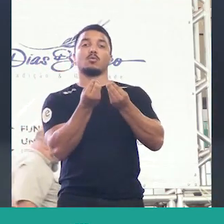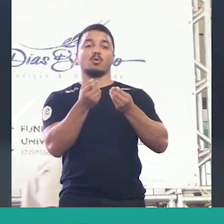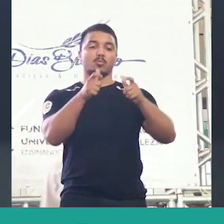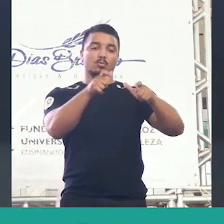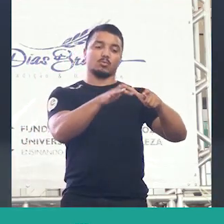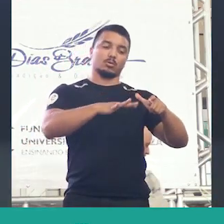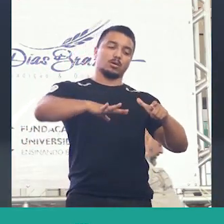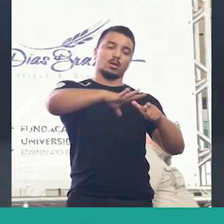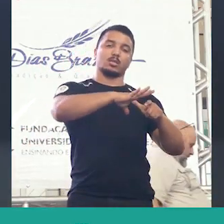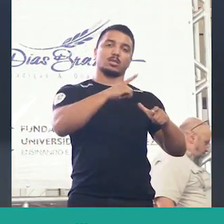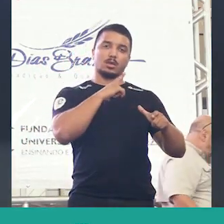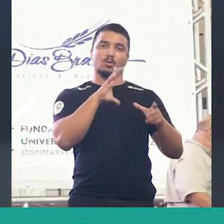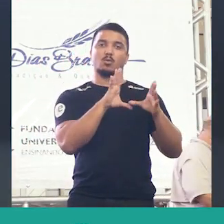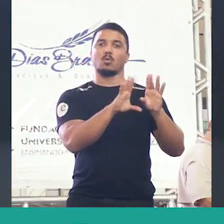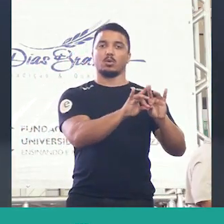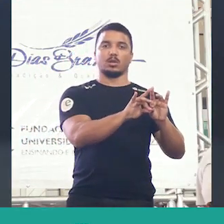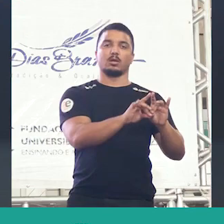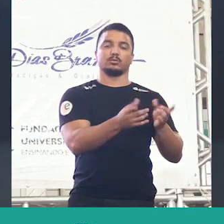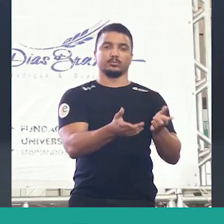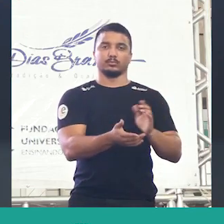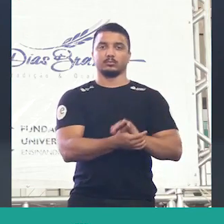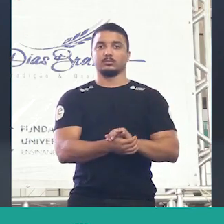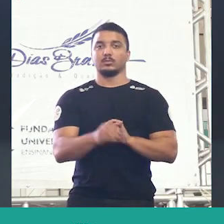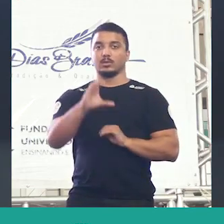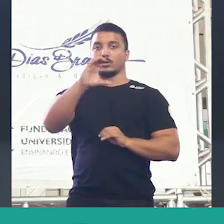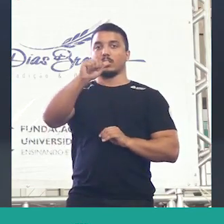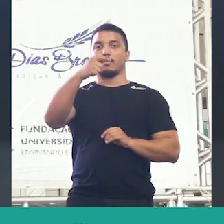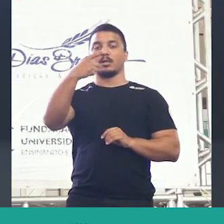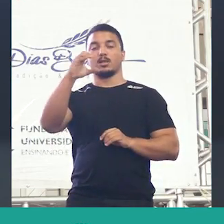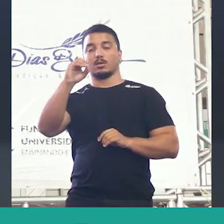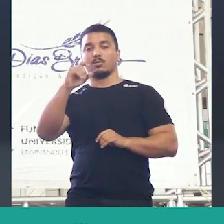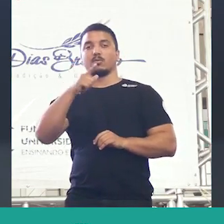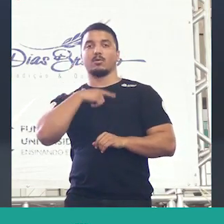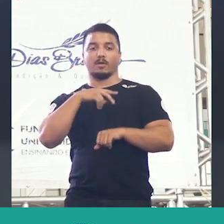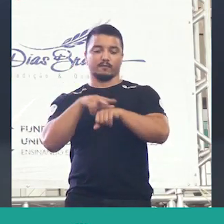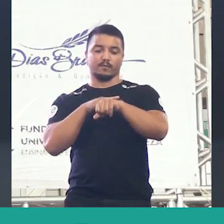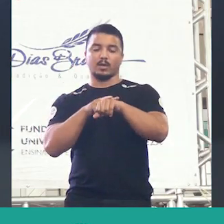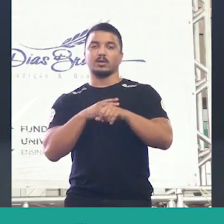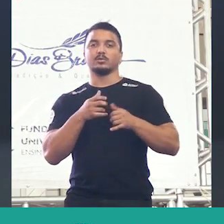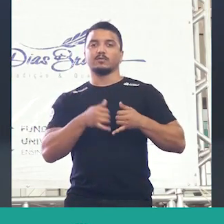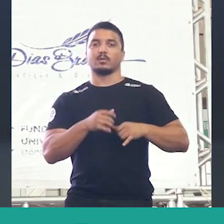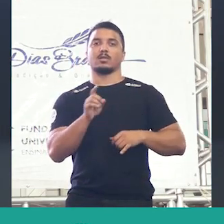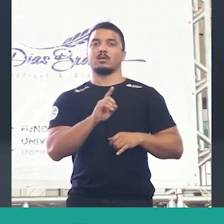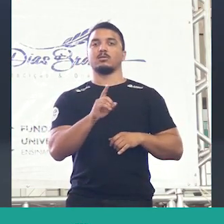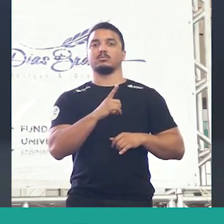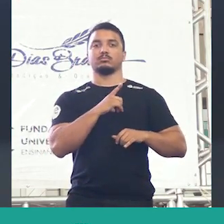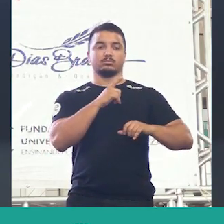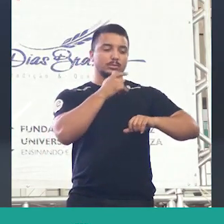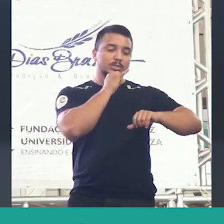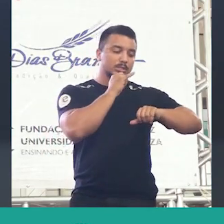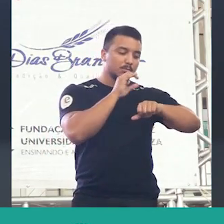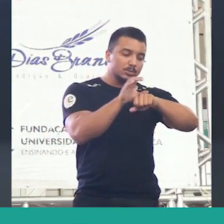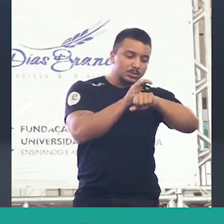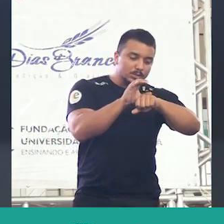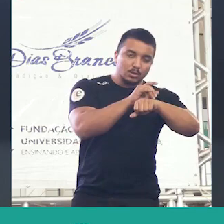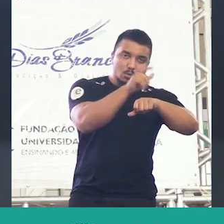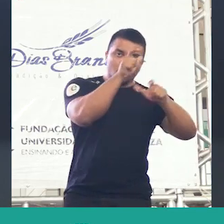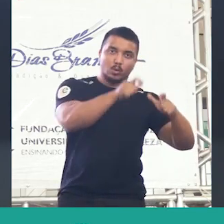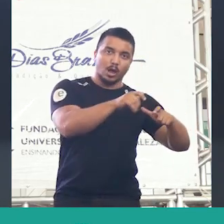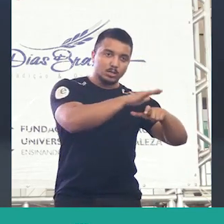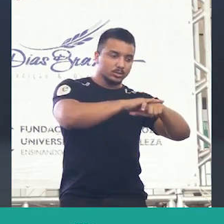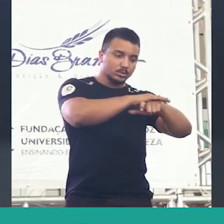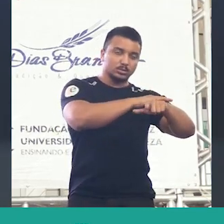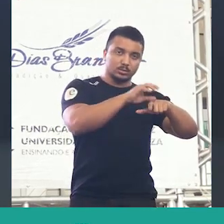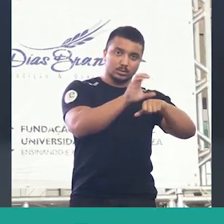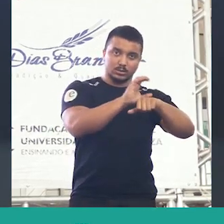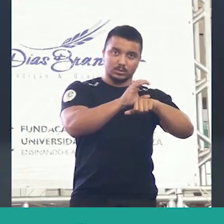do ambiente que ele está em contato. O camaleão, ele não fica verde em cima da superfície cinza.